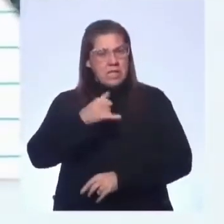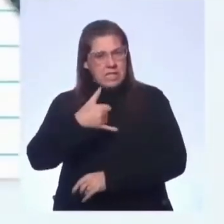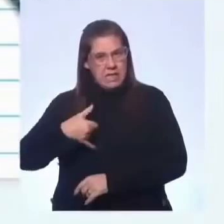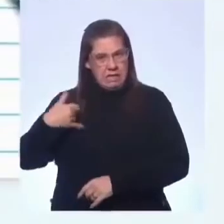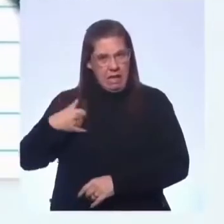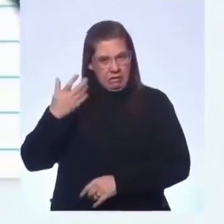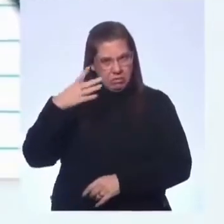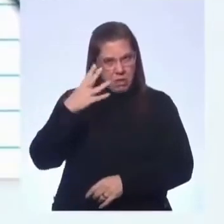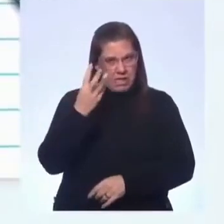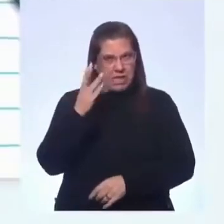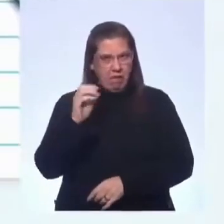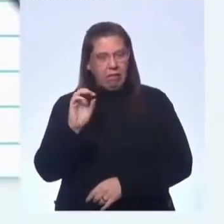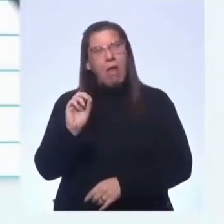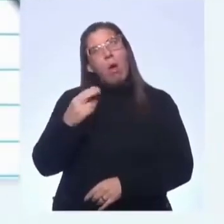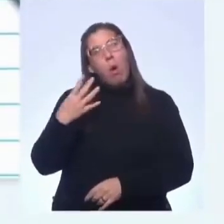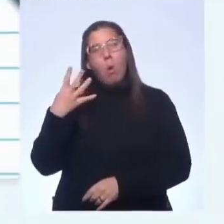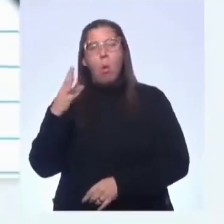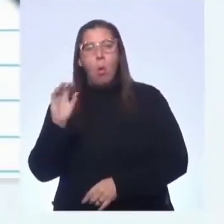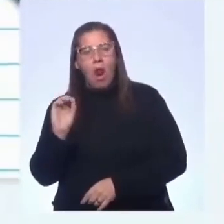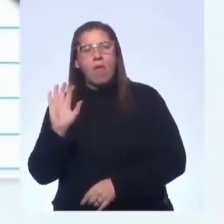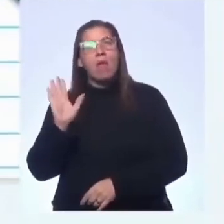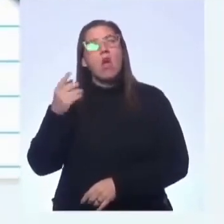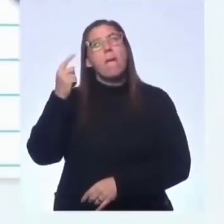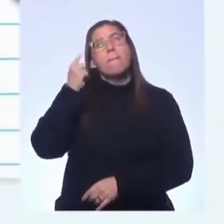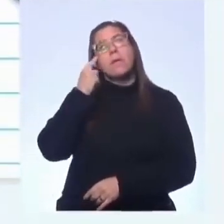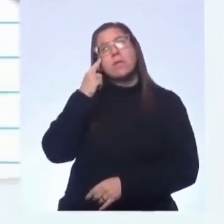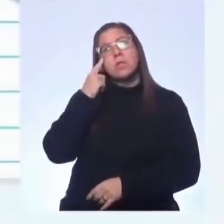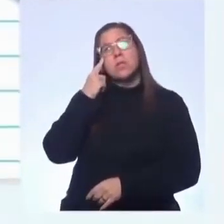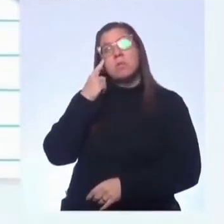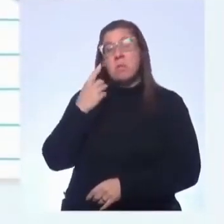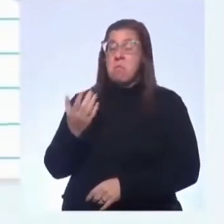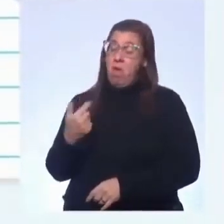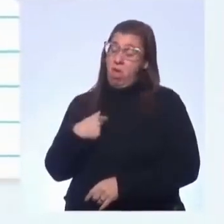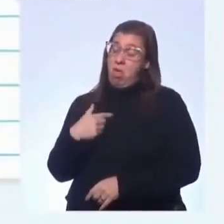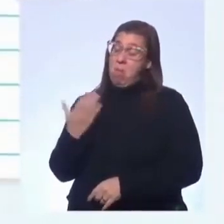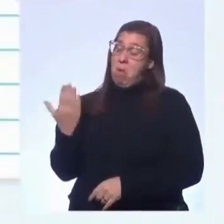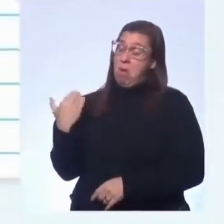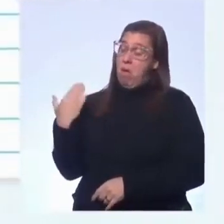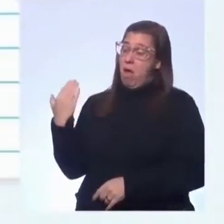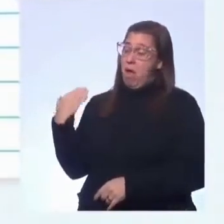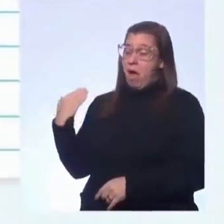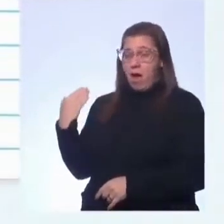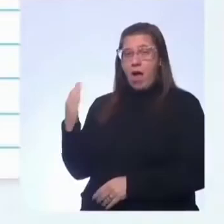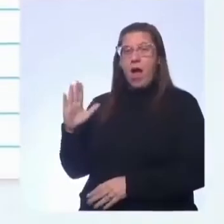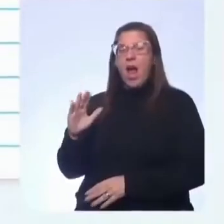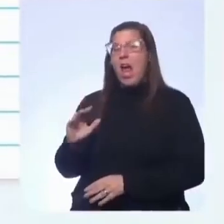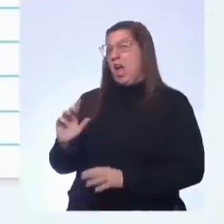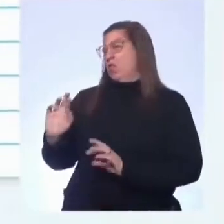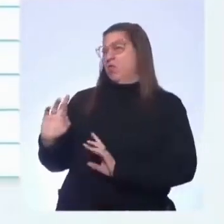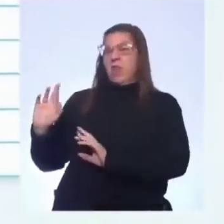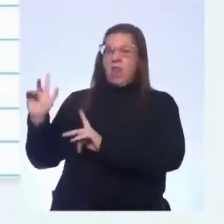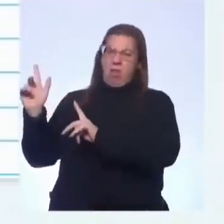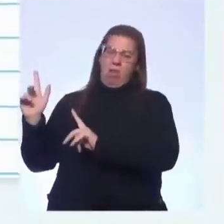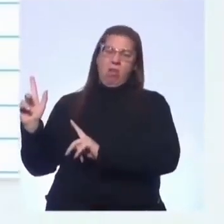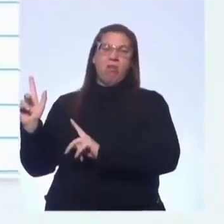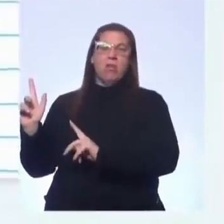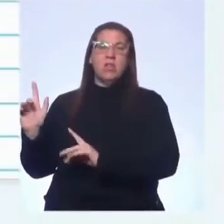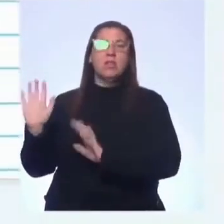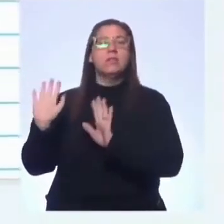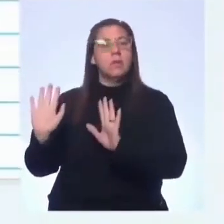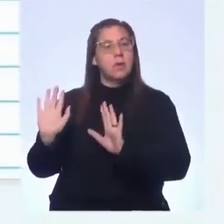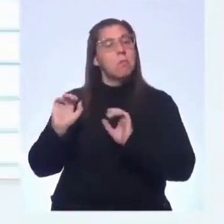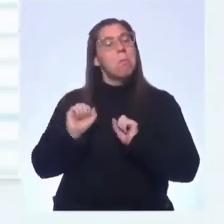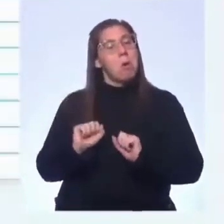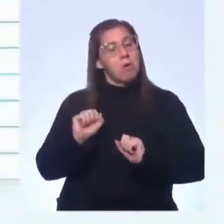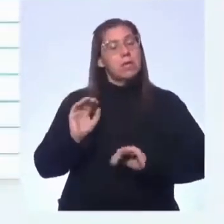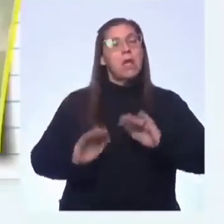40, provavelmente já se pegou algumas vezes dizendo: no meu tempo as coisas não eram assim. Bom, podemos